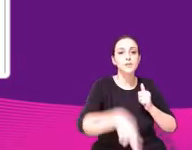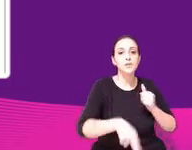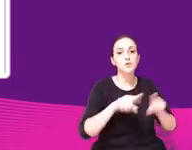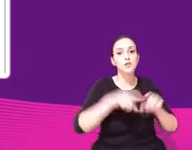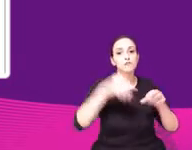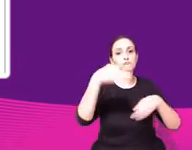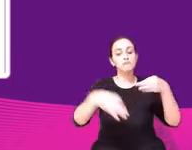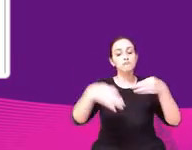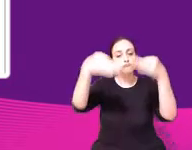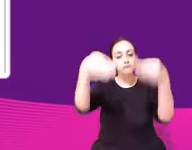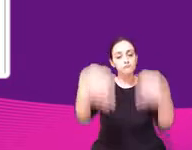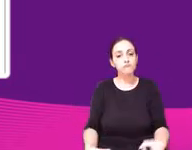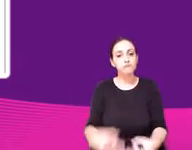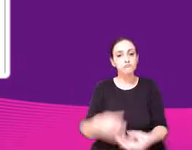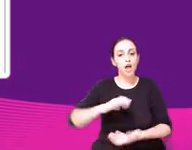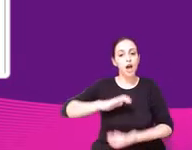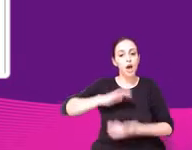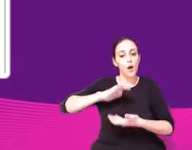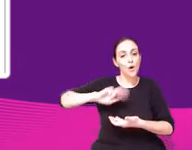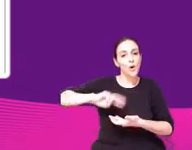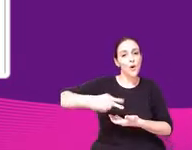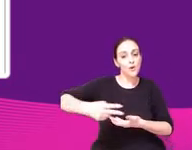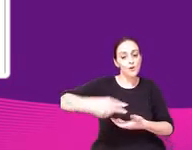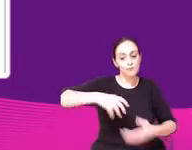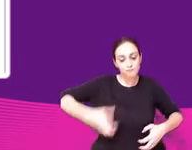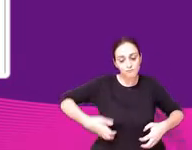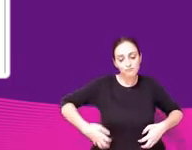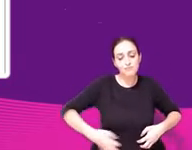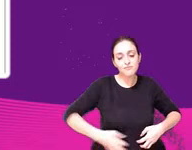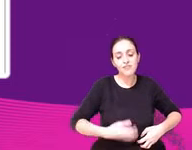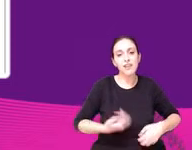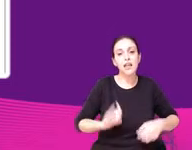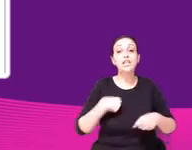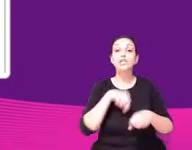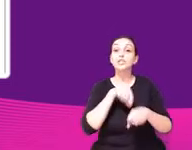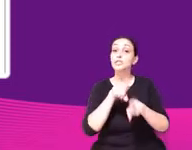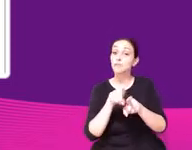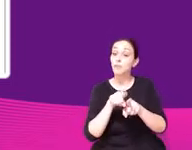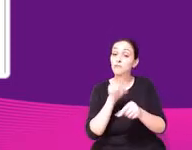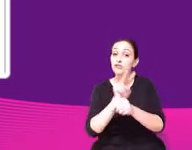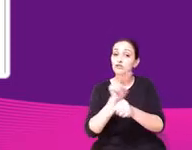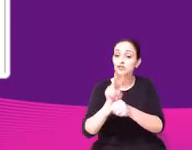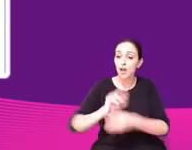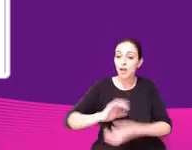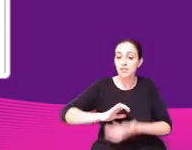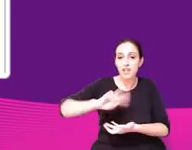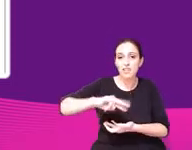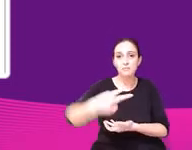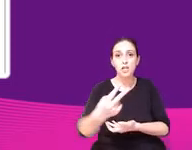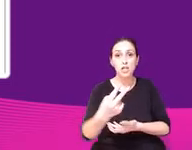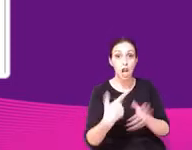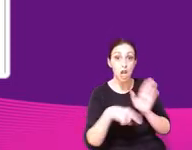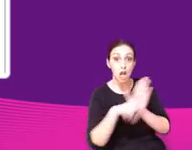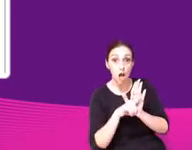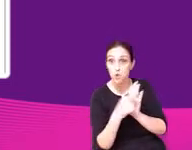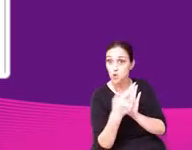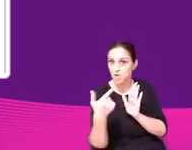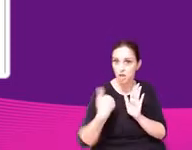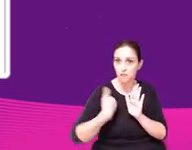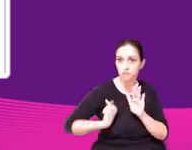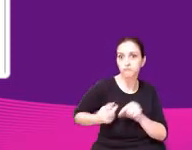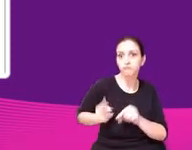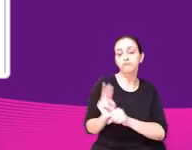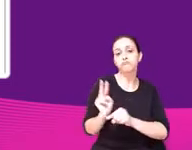alocação dos órgãos e tecidos e dos resultados, prevenir qualquer forma de transplante ilegal ou antiético, proteger os